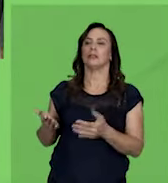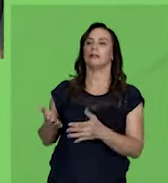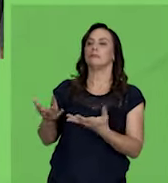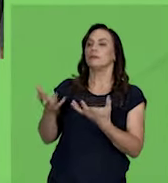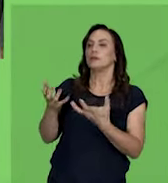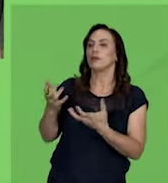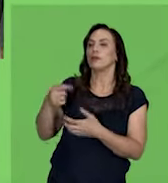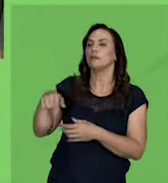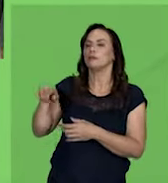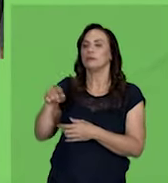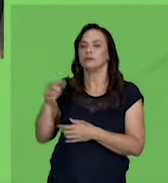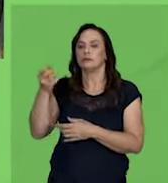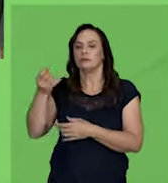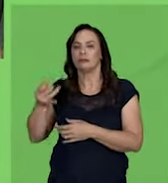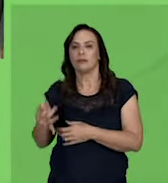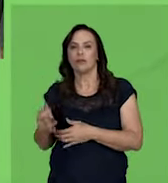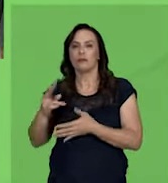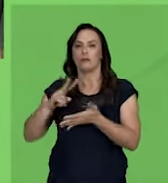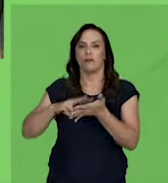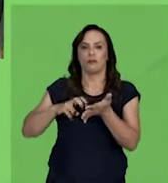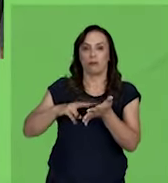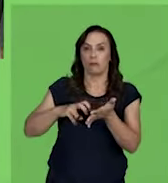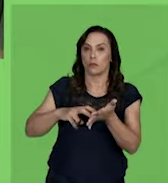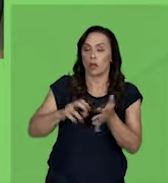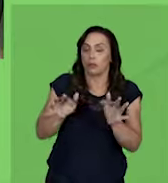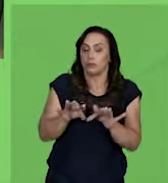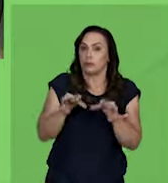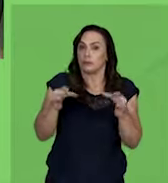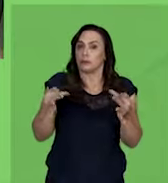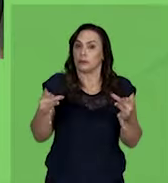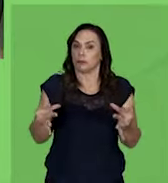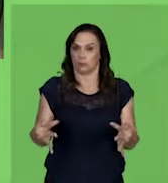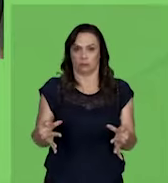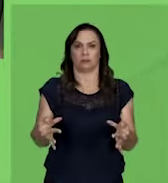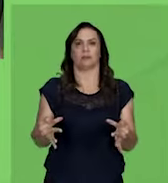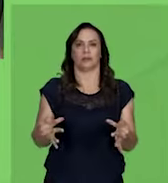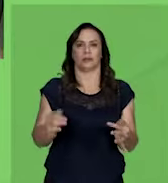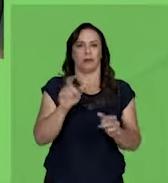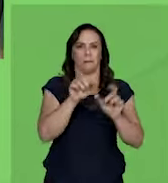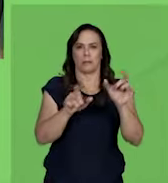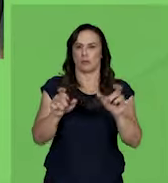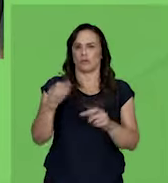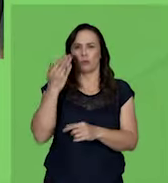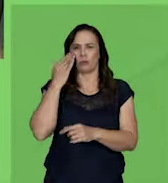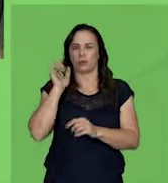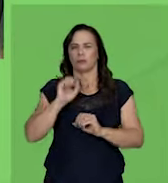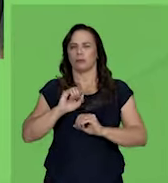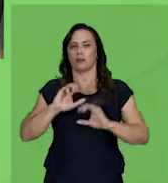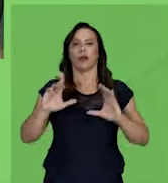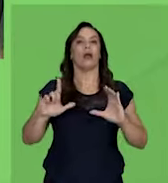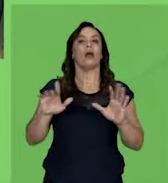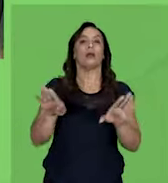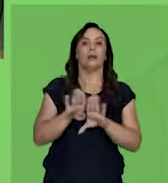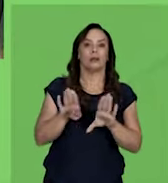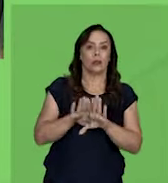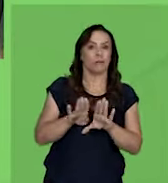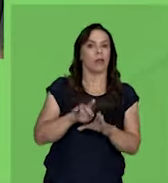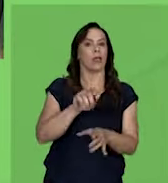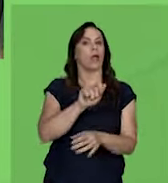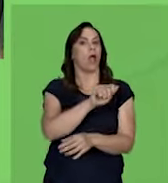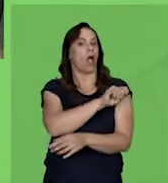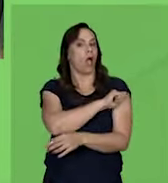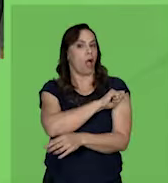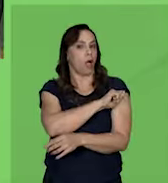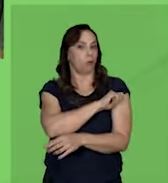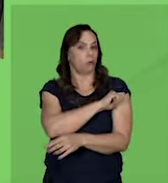num vocabulário bem acessível às pessoas comuns, né? E aos alunos do segundo ano, do terceiro